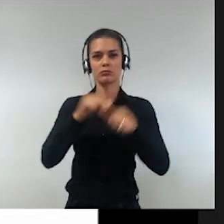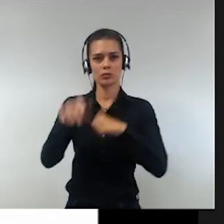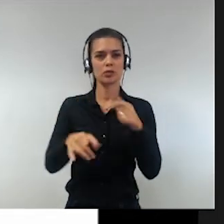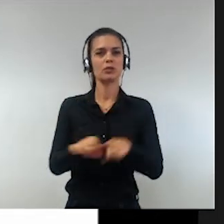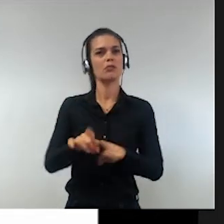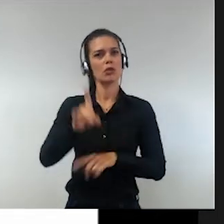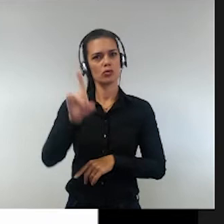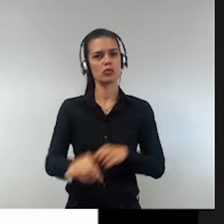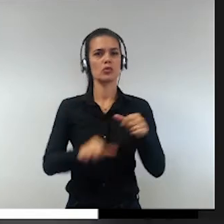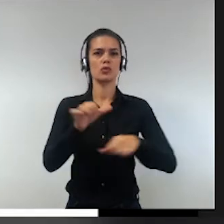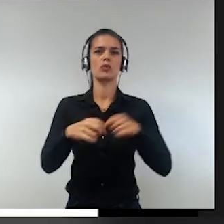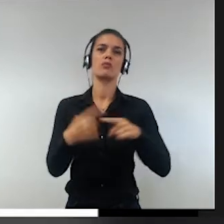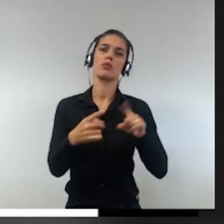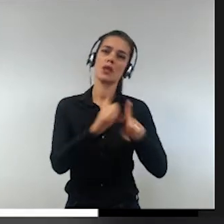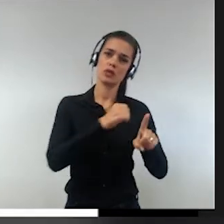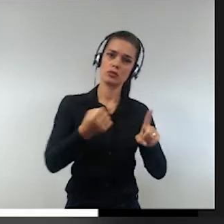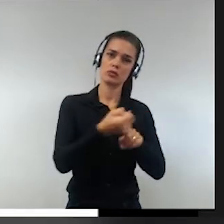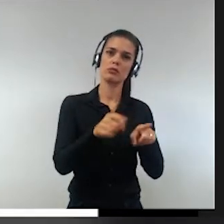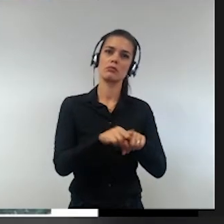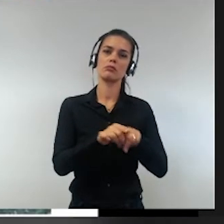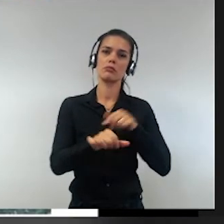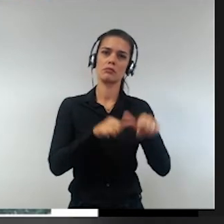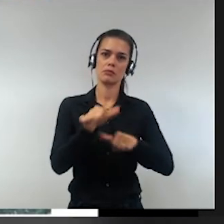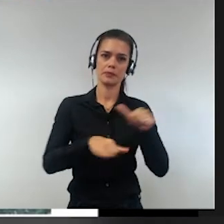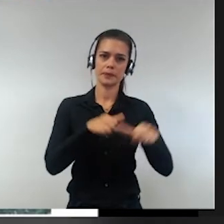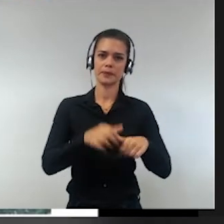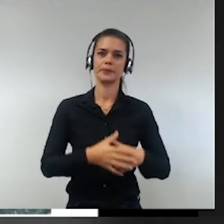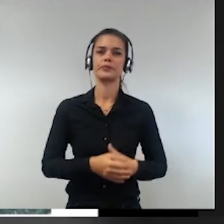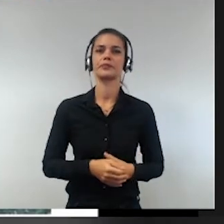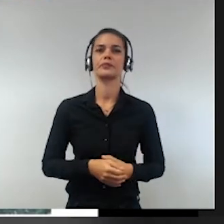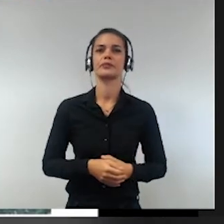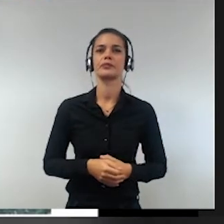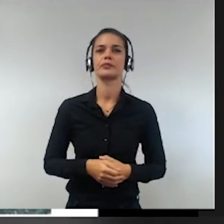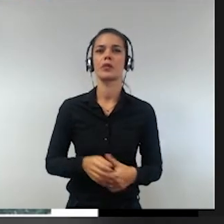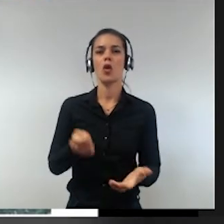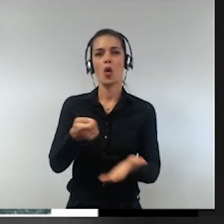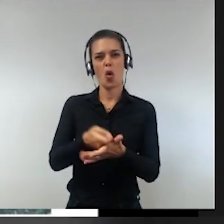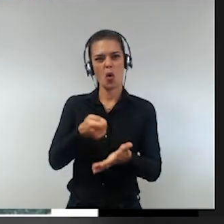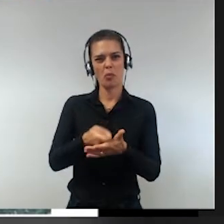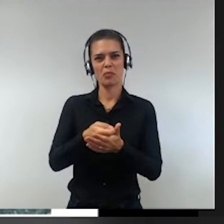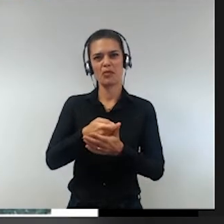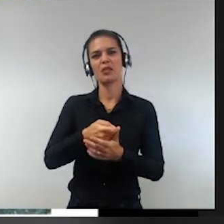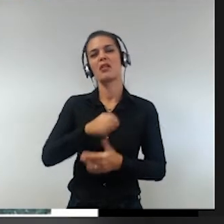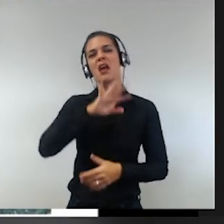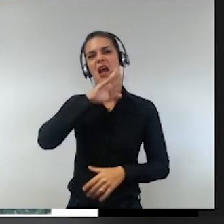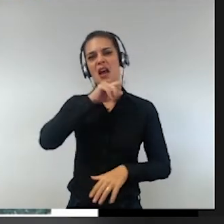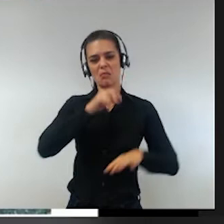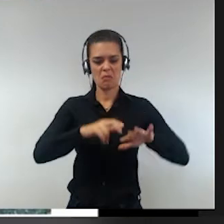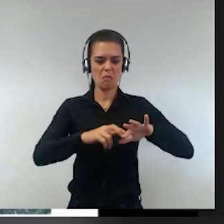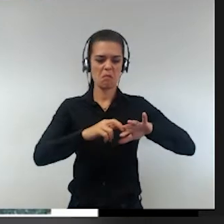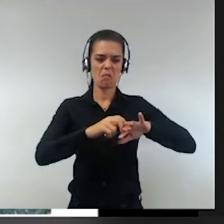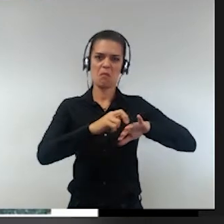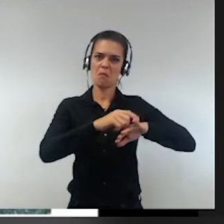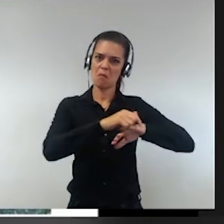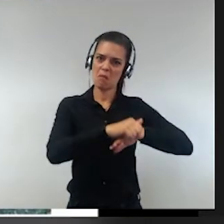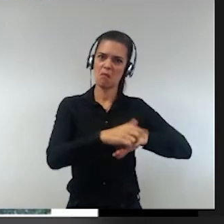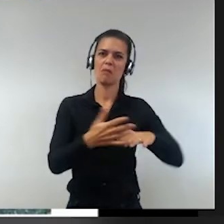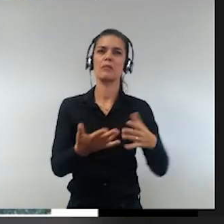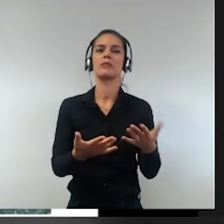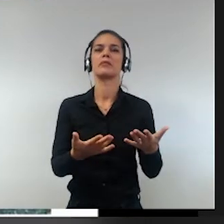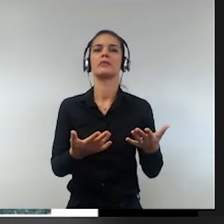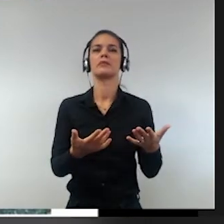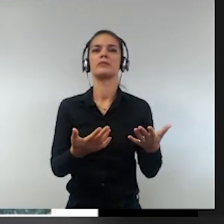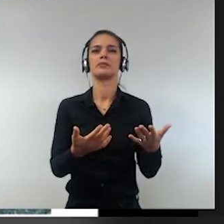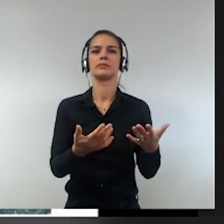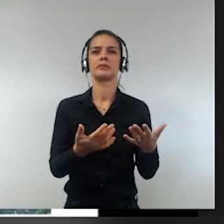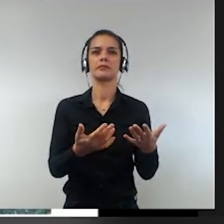está mudando, porque a sociedade está mudando. Obrigar animais a subir escada, como eu disse, é prática de crueldade, vedada pela